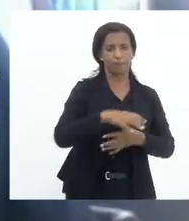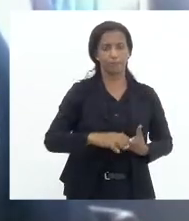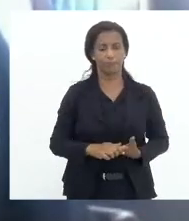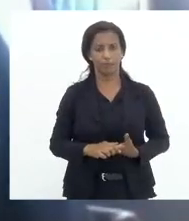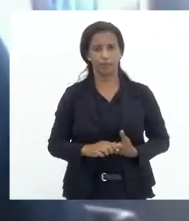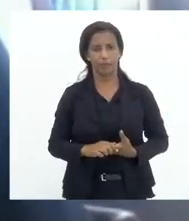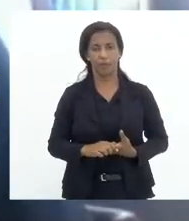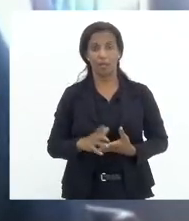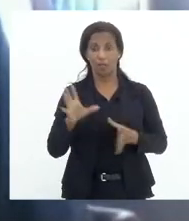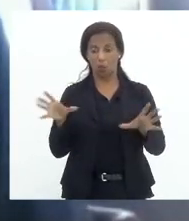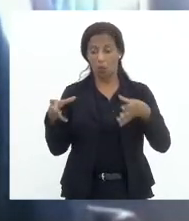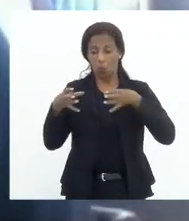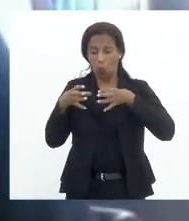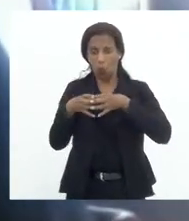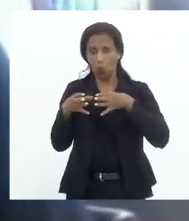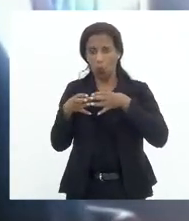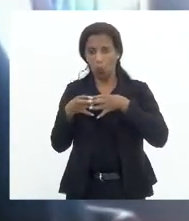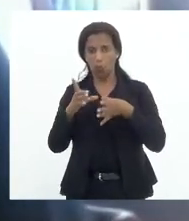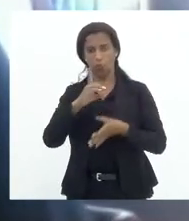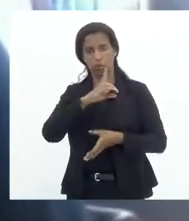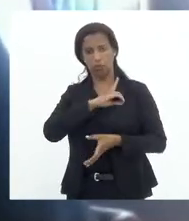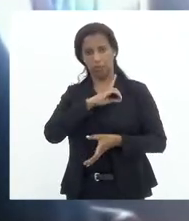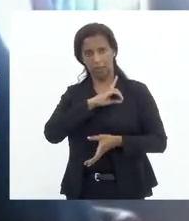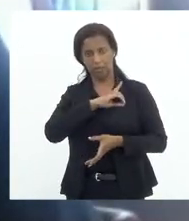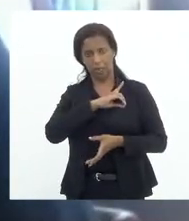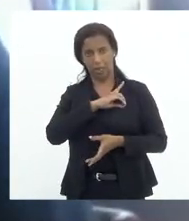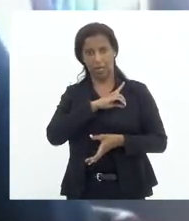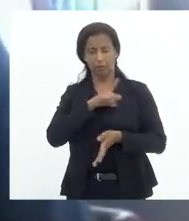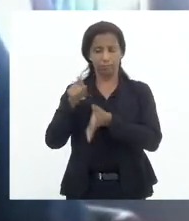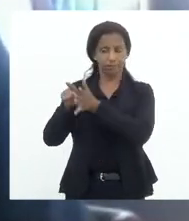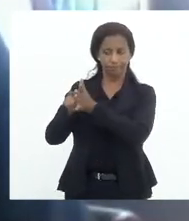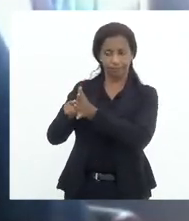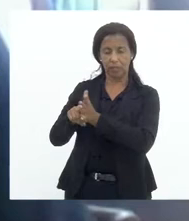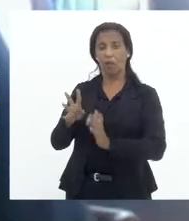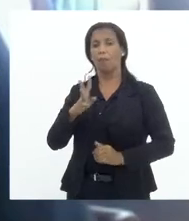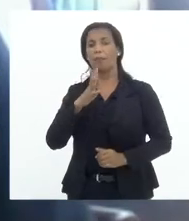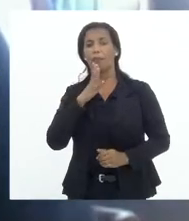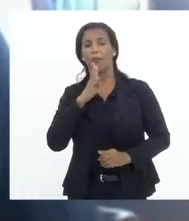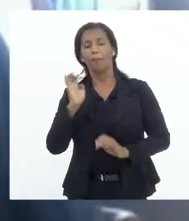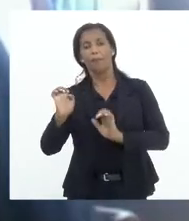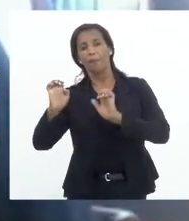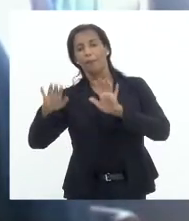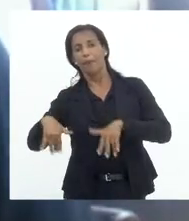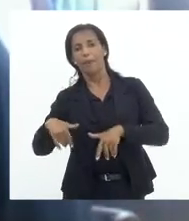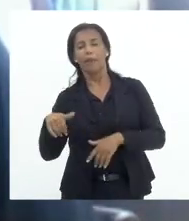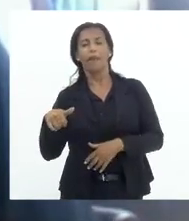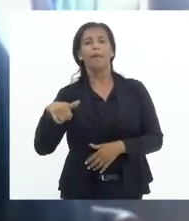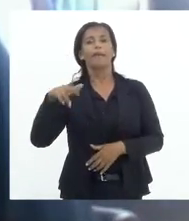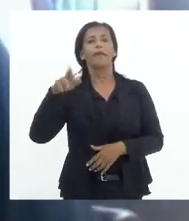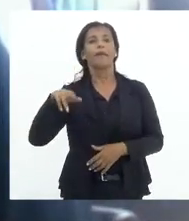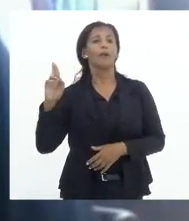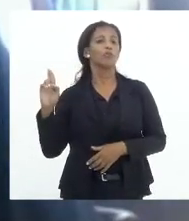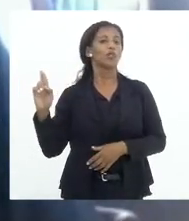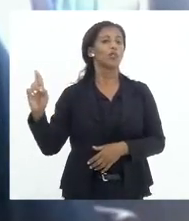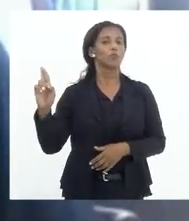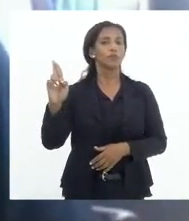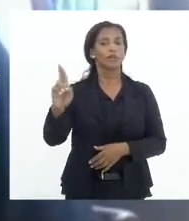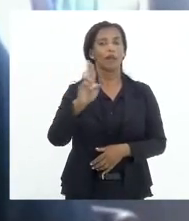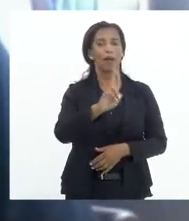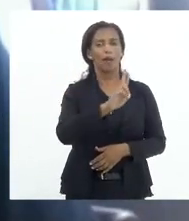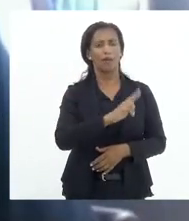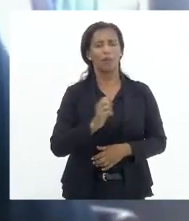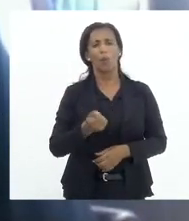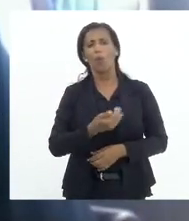de um grupo de Delegados e inspetores para conhecer bem quem são as gangues que roubam